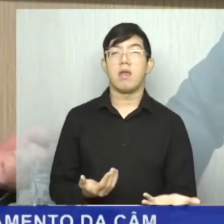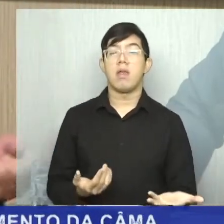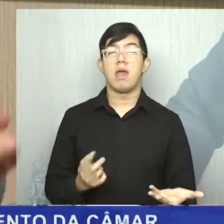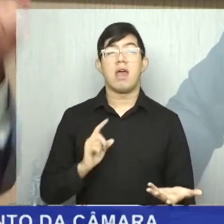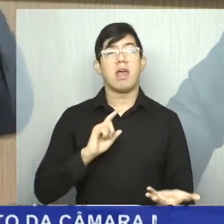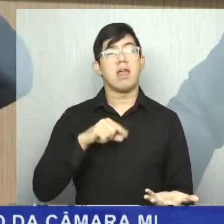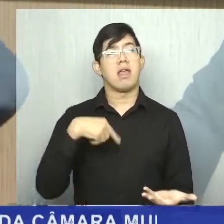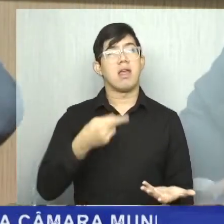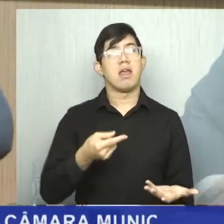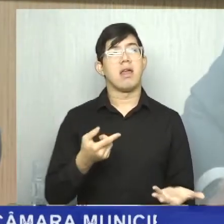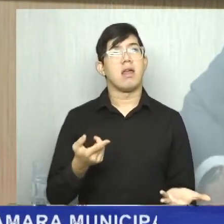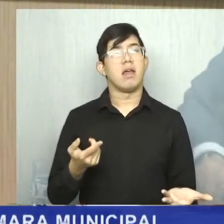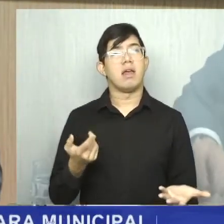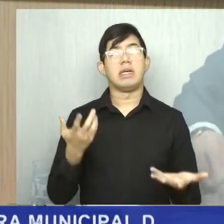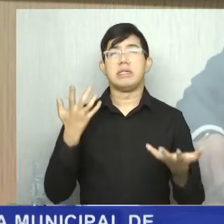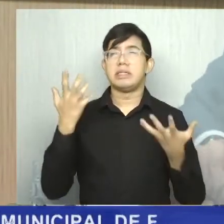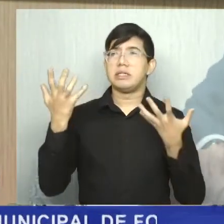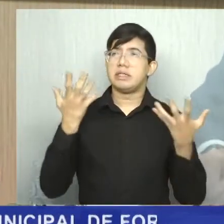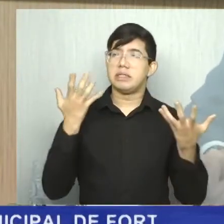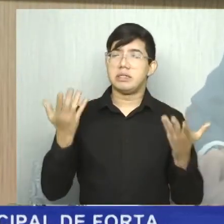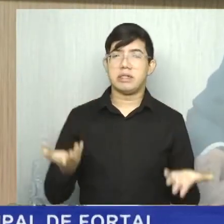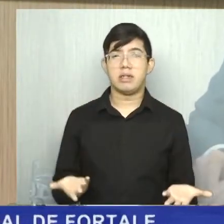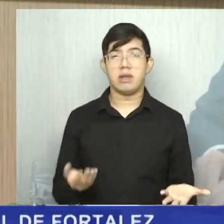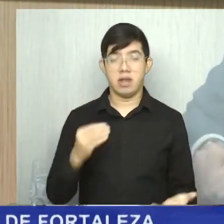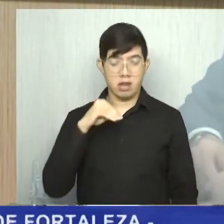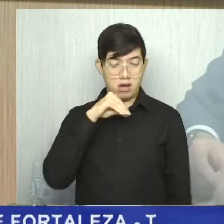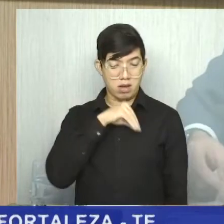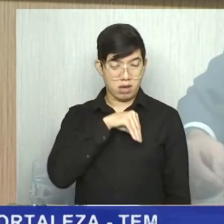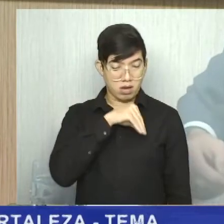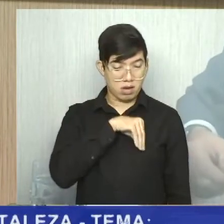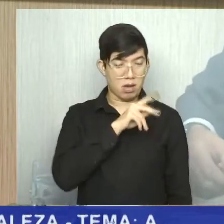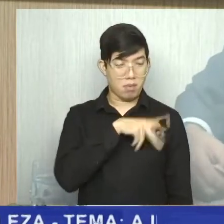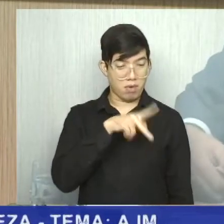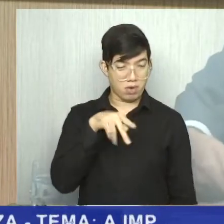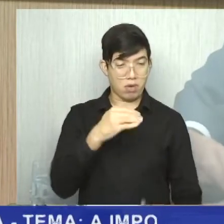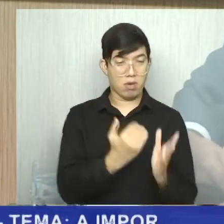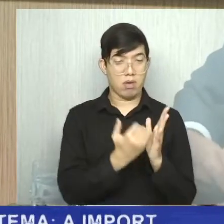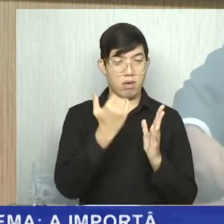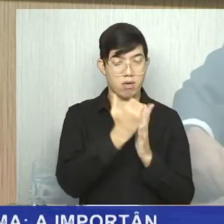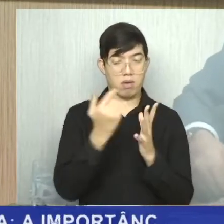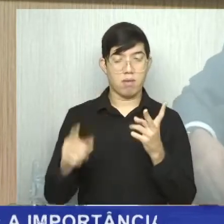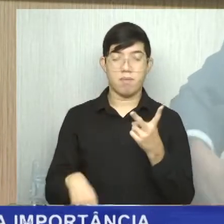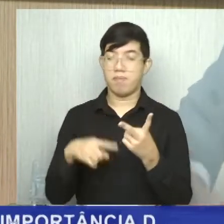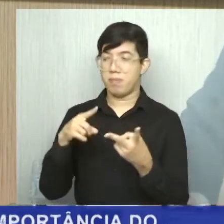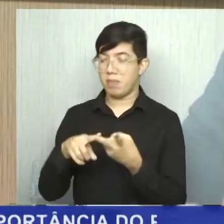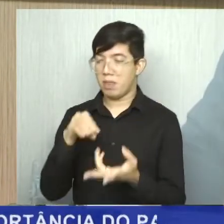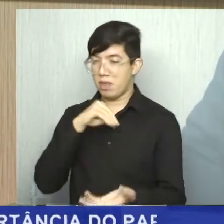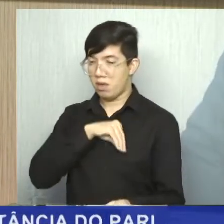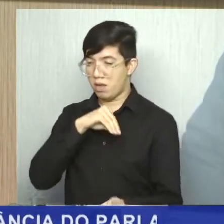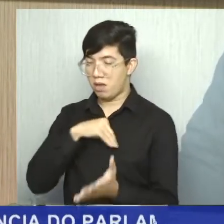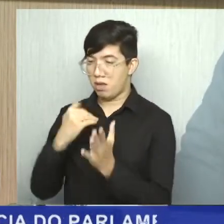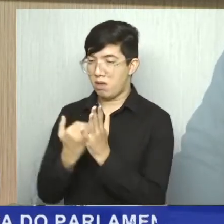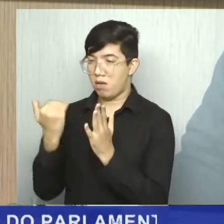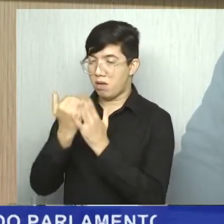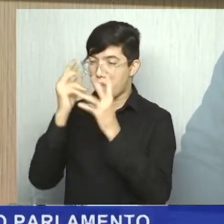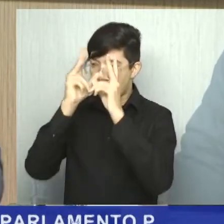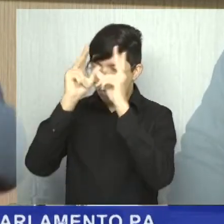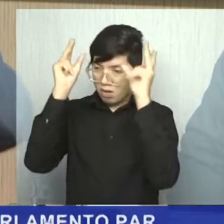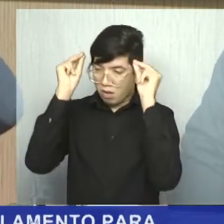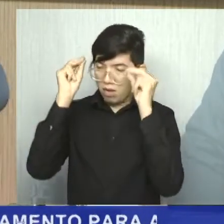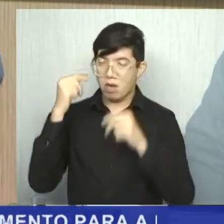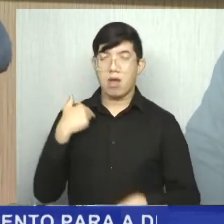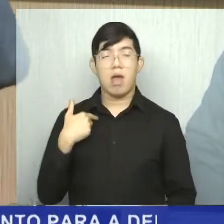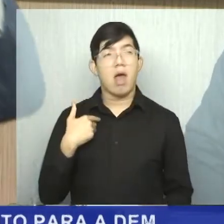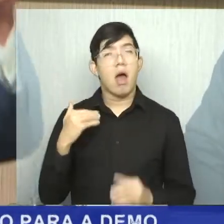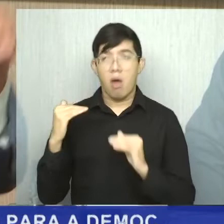cabelos. Porque vem o piso salarial do magistério, o piso salarial, tudo justo. Mas a União Federal manda esta conta e subtrai a receita. Ou